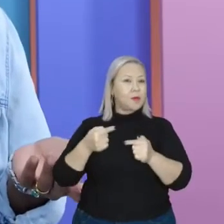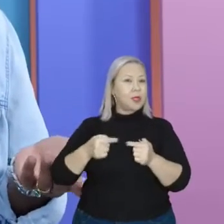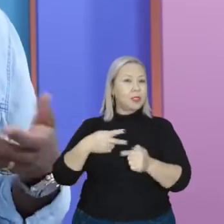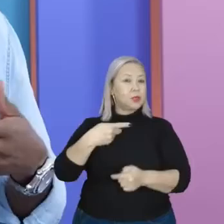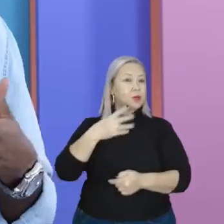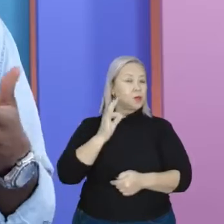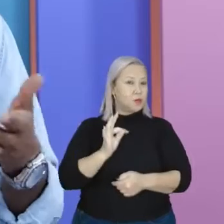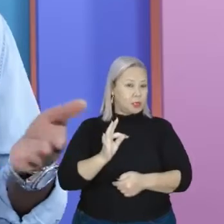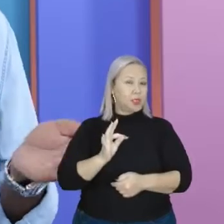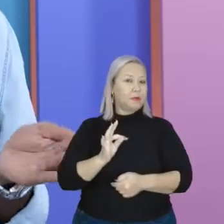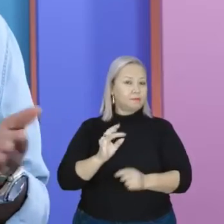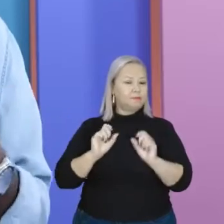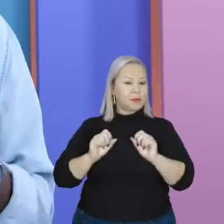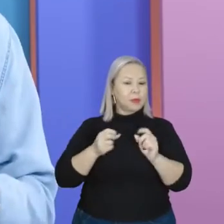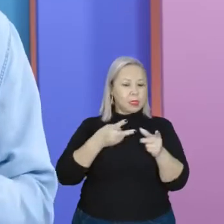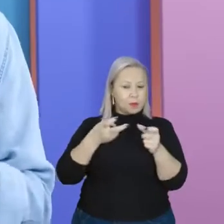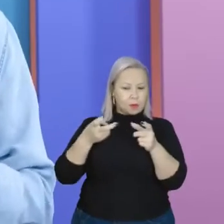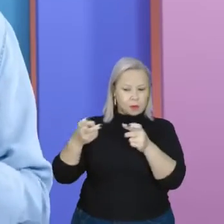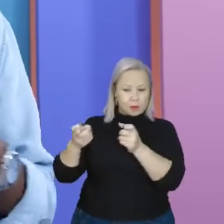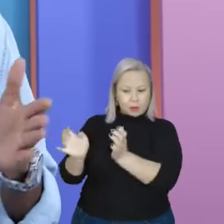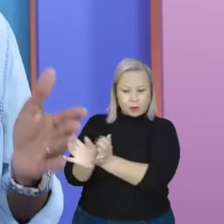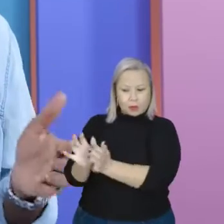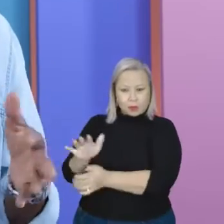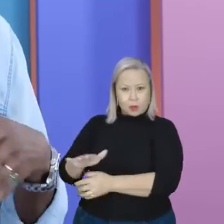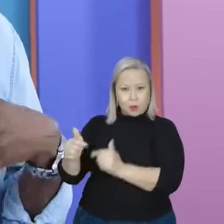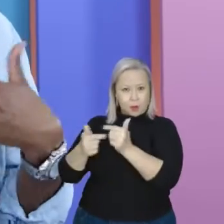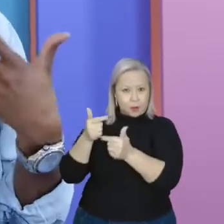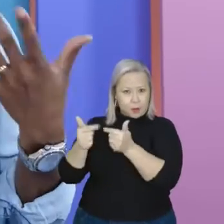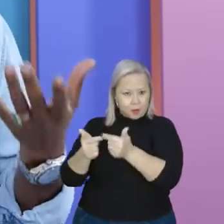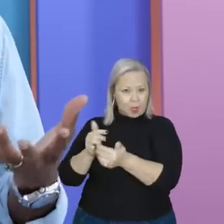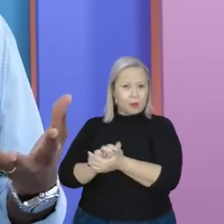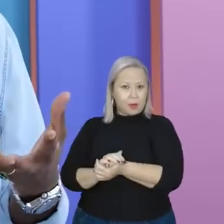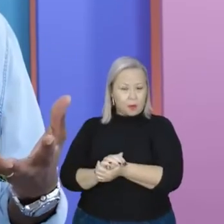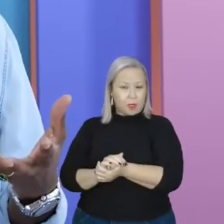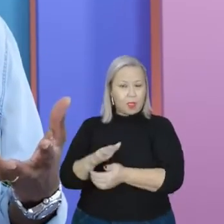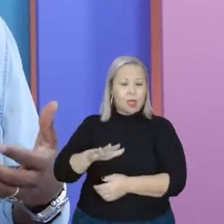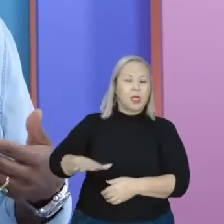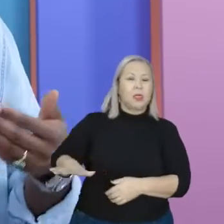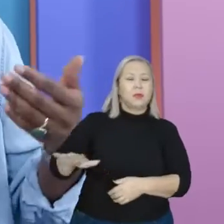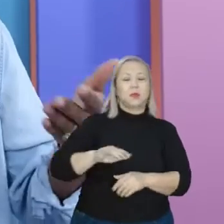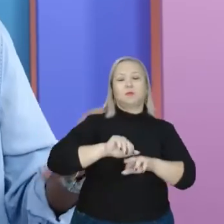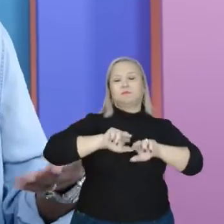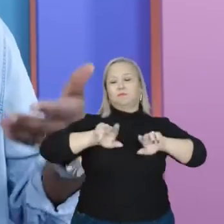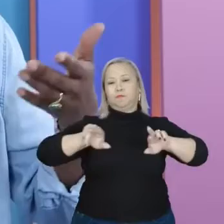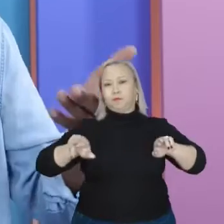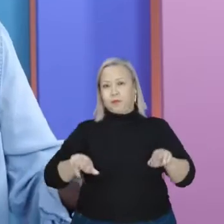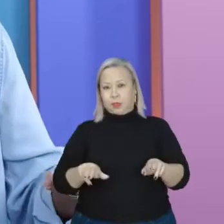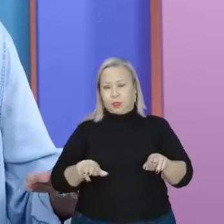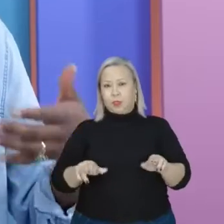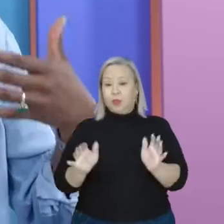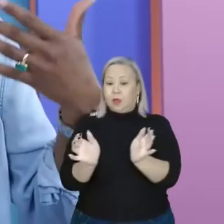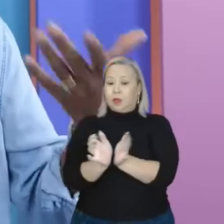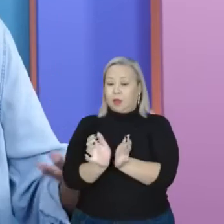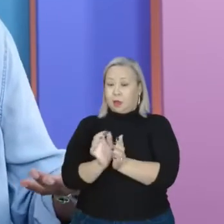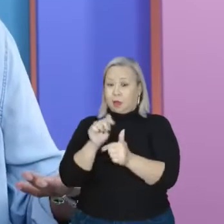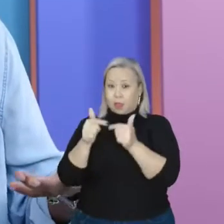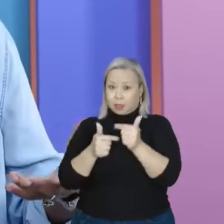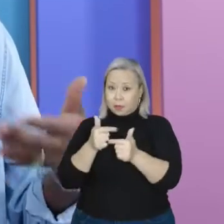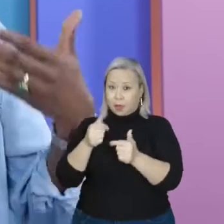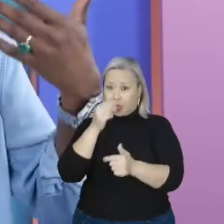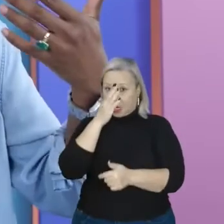dos Trabalhadores, é olhar para essa classe trabalhadora em toda a sua diversidade. E a classe